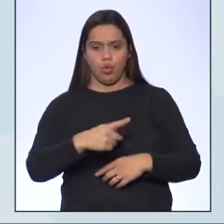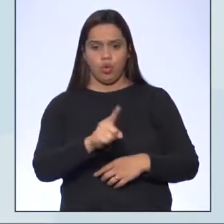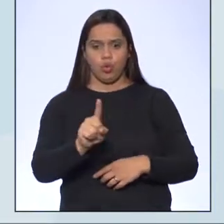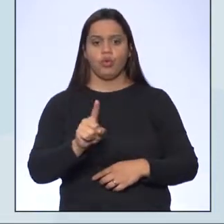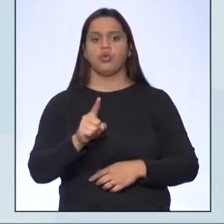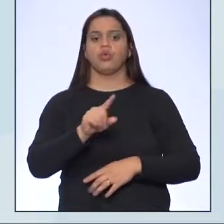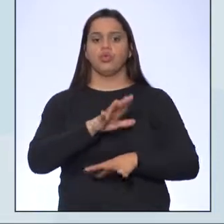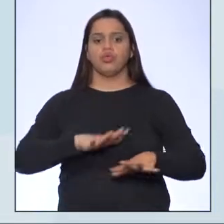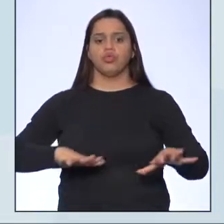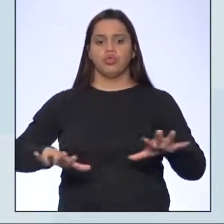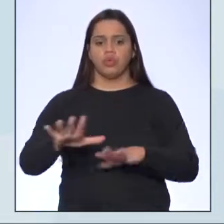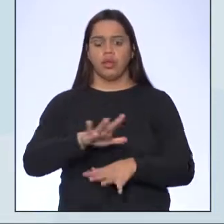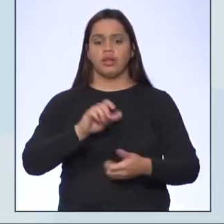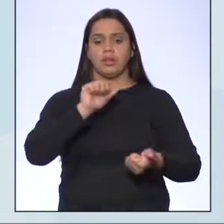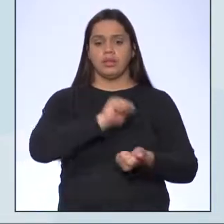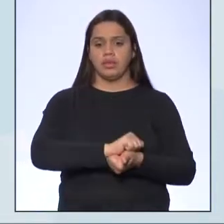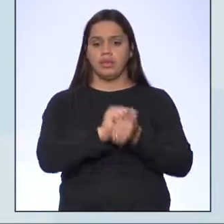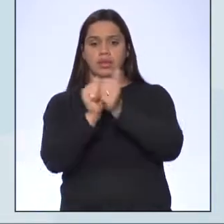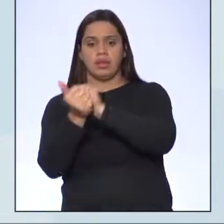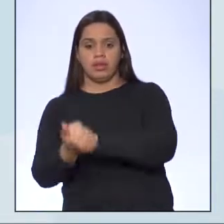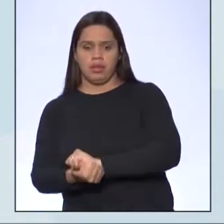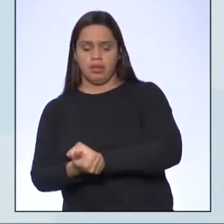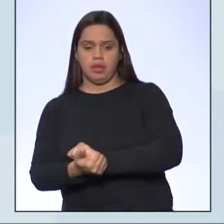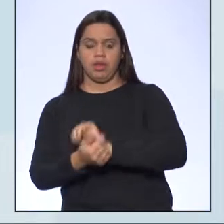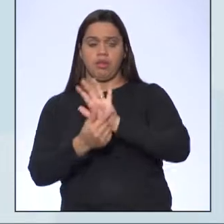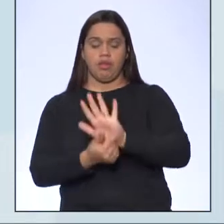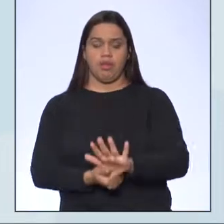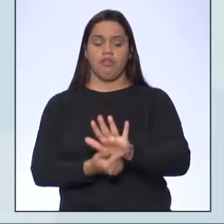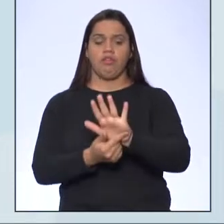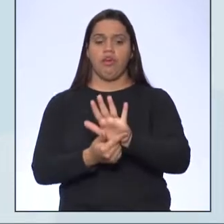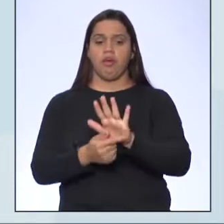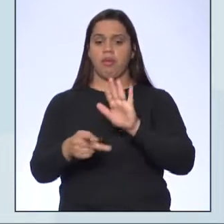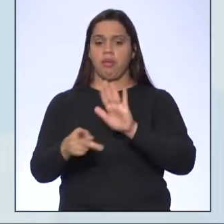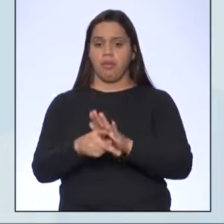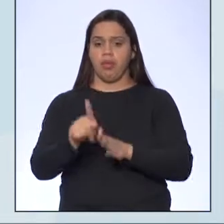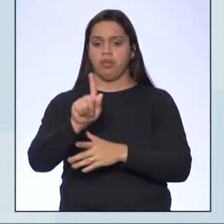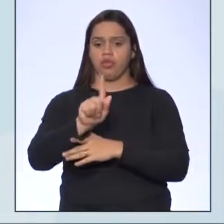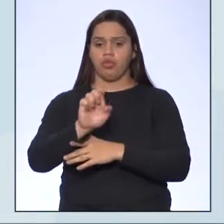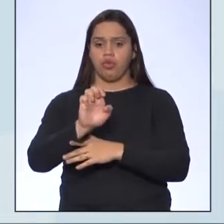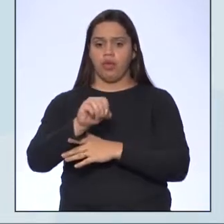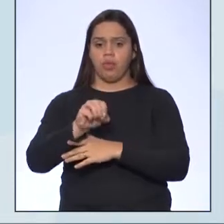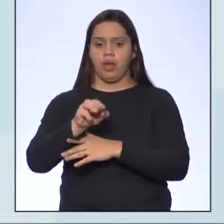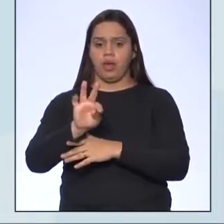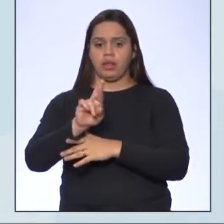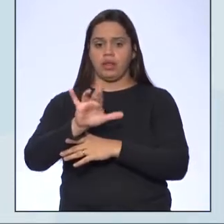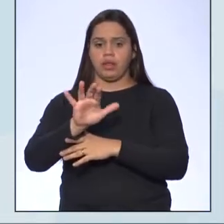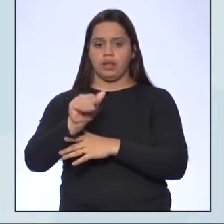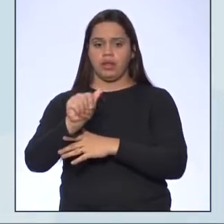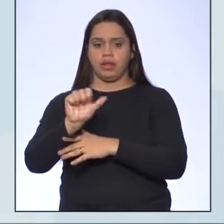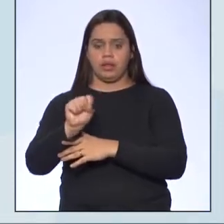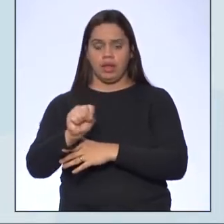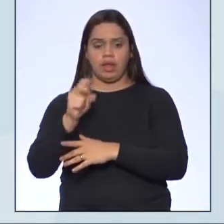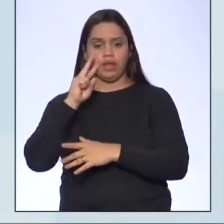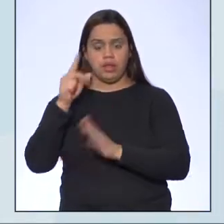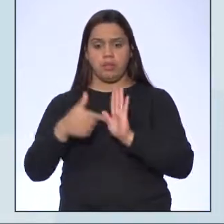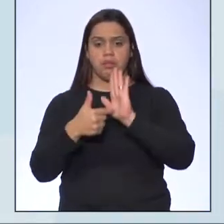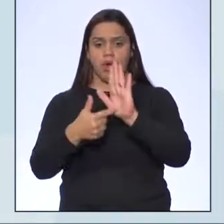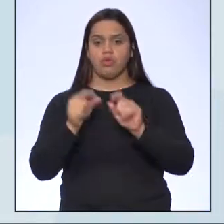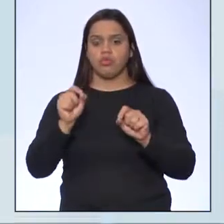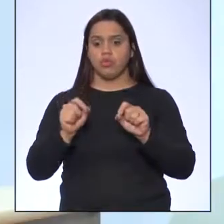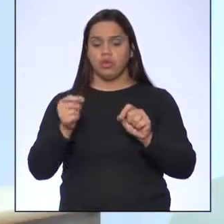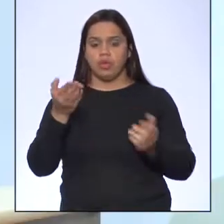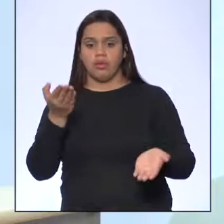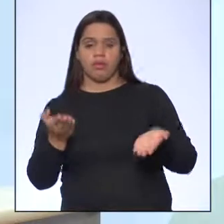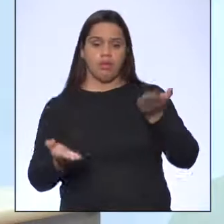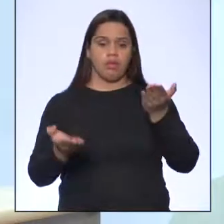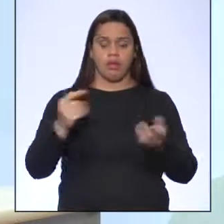formas geométricas que expressam a proporcionalidade dos dados entre as unidades da área que